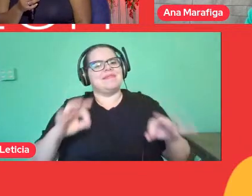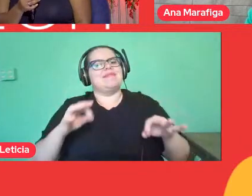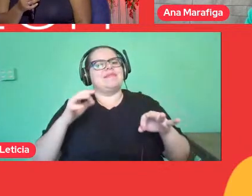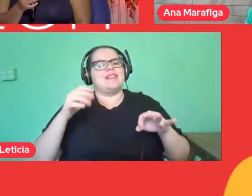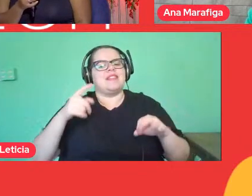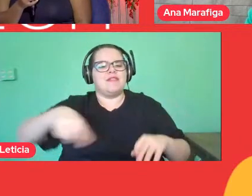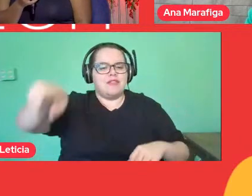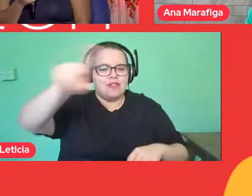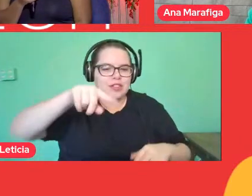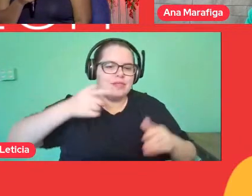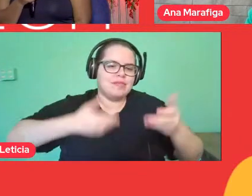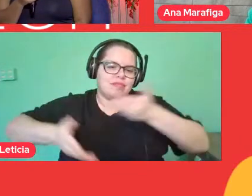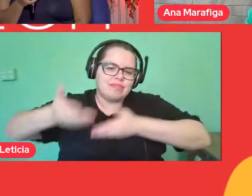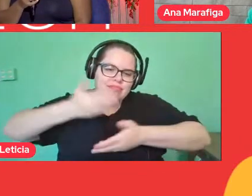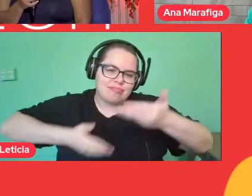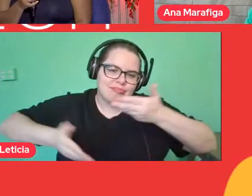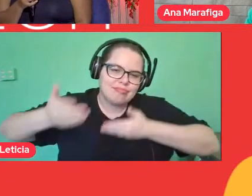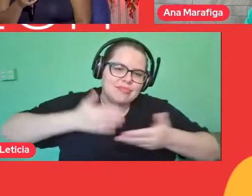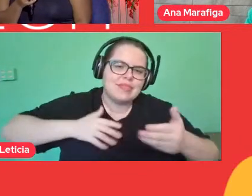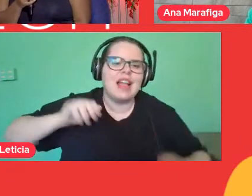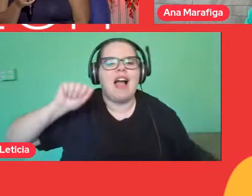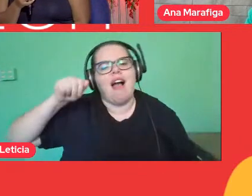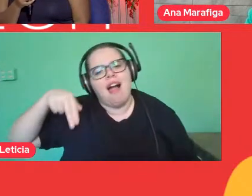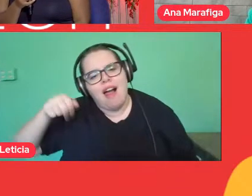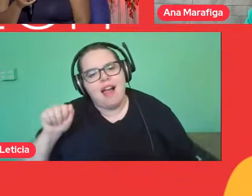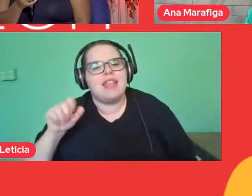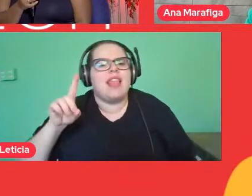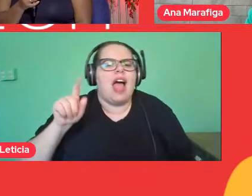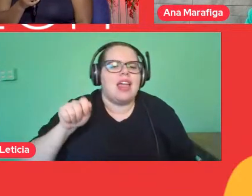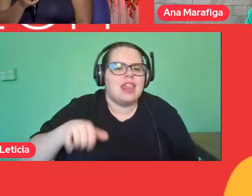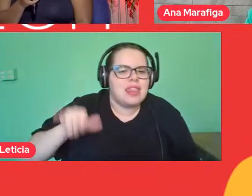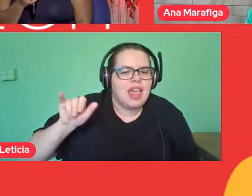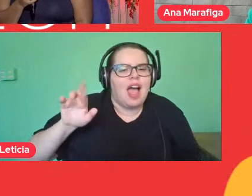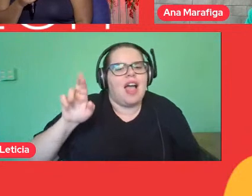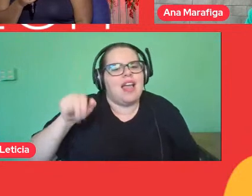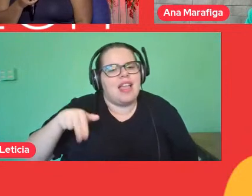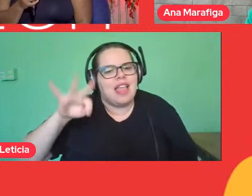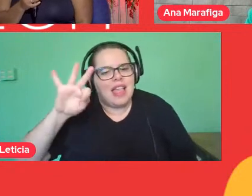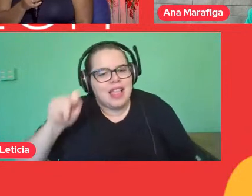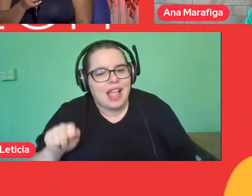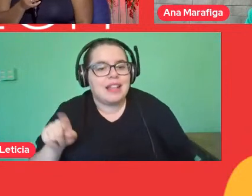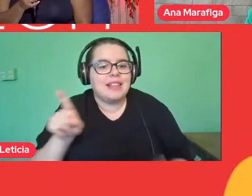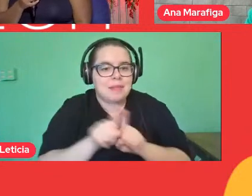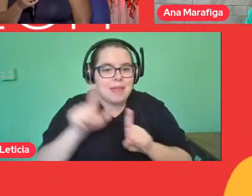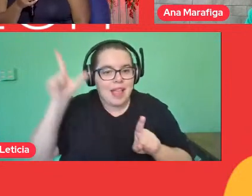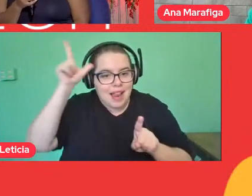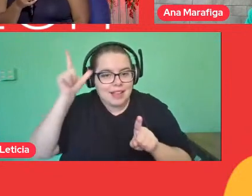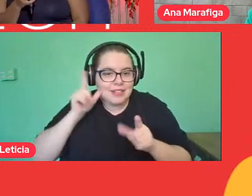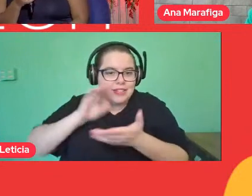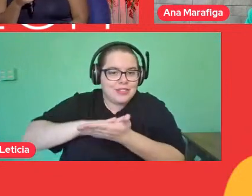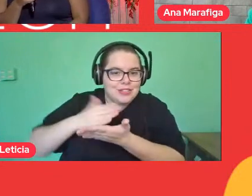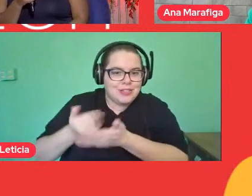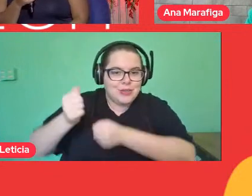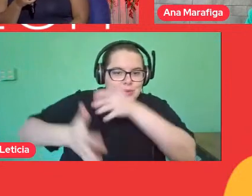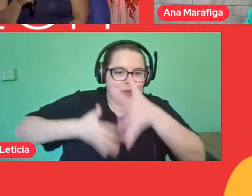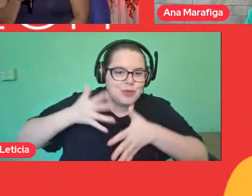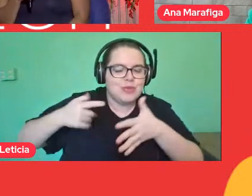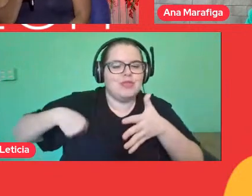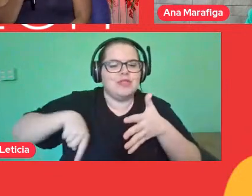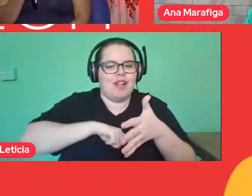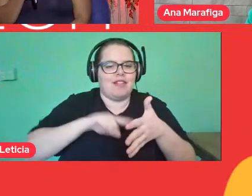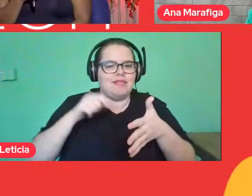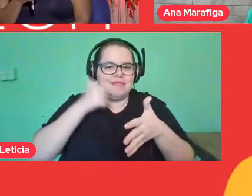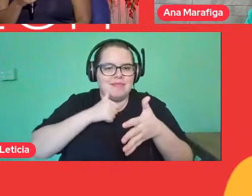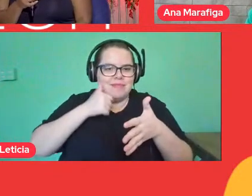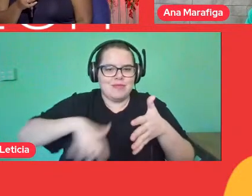de vocês, né? A Ana, a Day, a Renata, a Lê, que está aqui também me acompanhando, fazendo